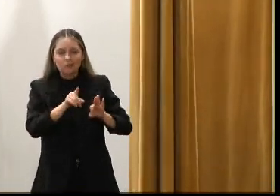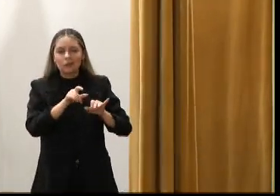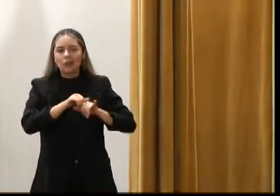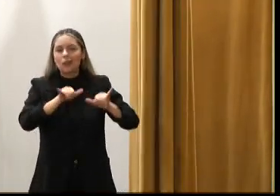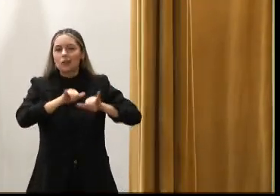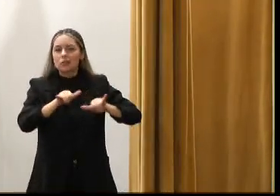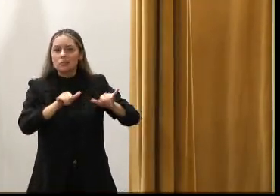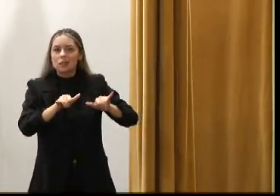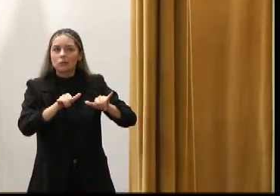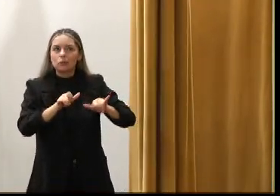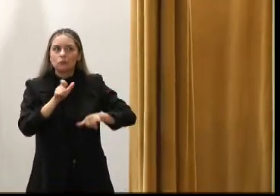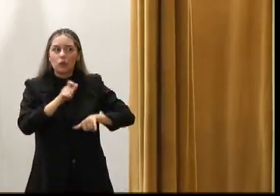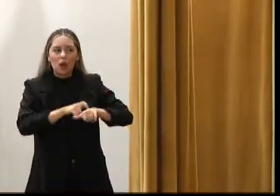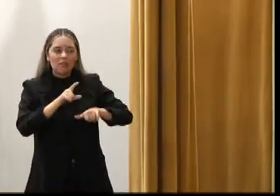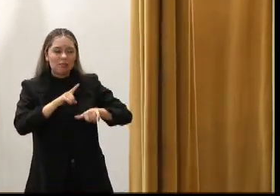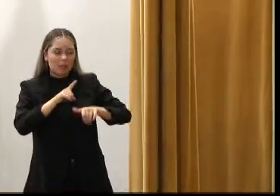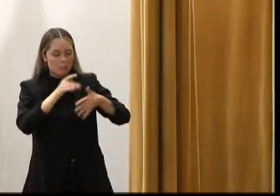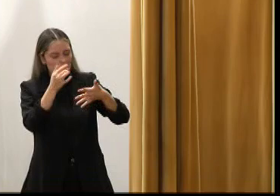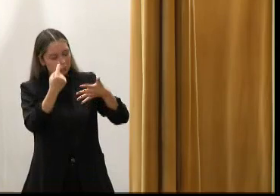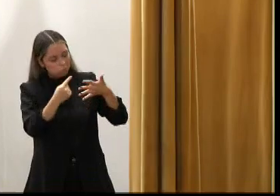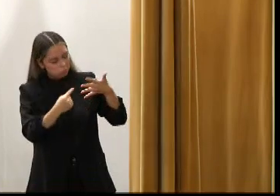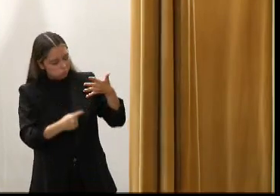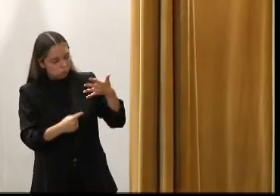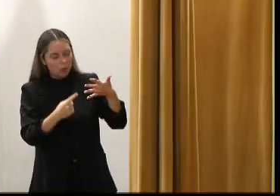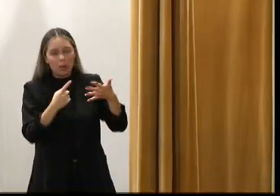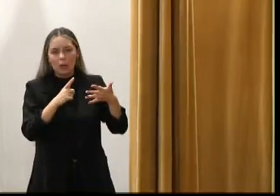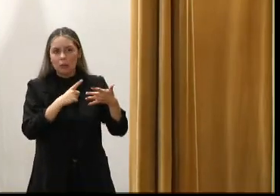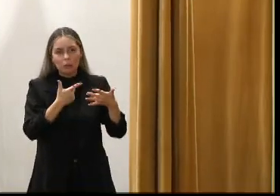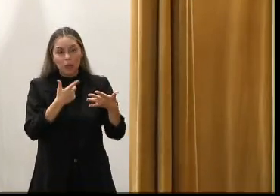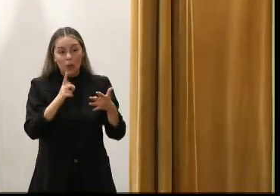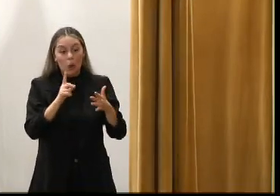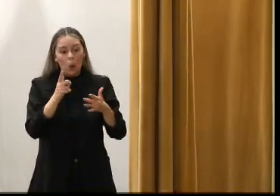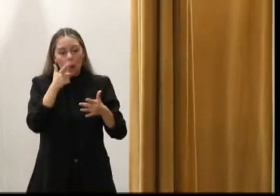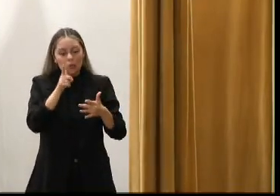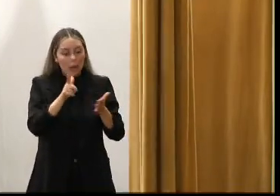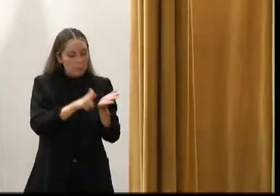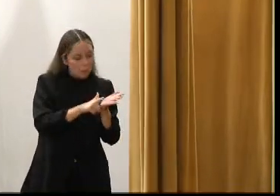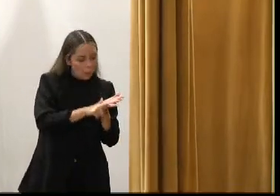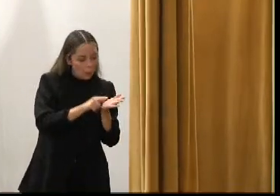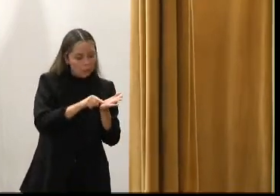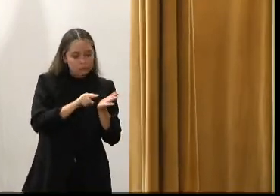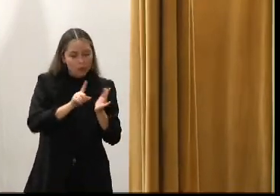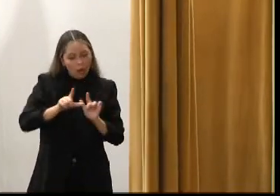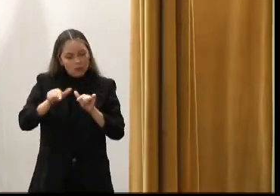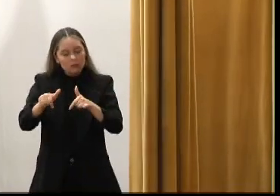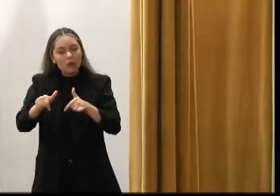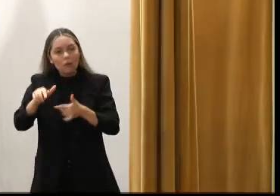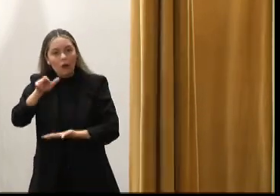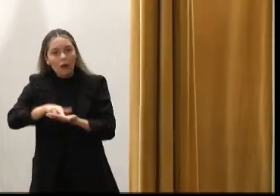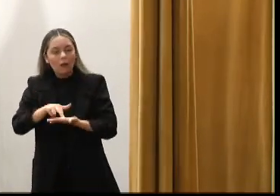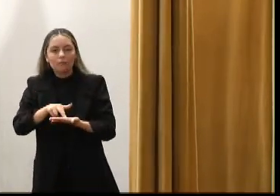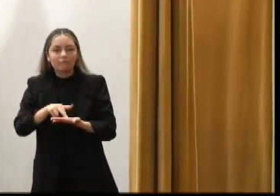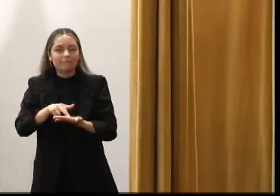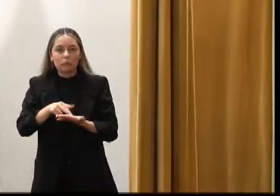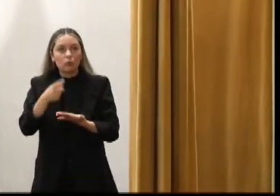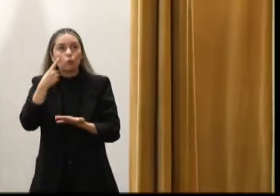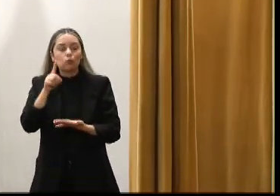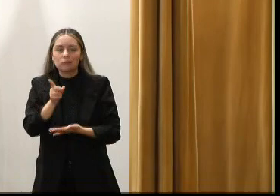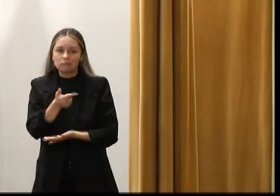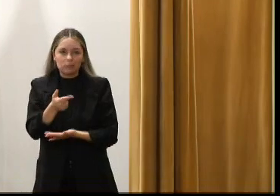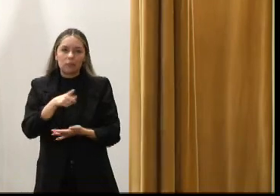lançando, você tem todo um trâmite, não sai do papel da noite para o dia. Mas como este arroio aqui, nós temos